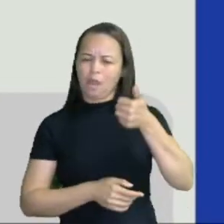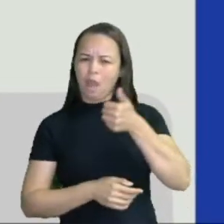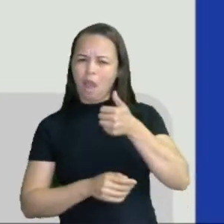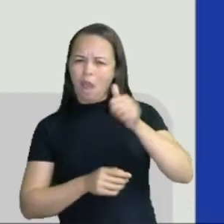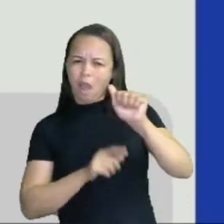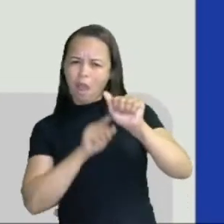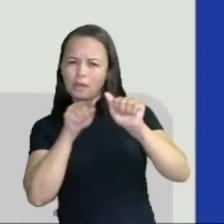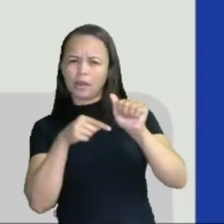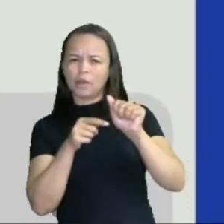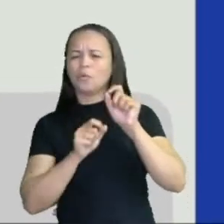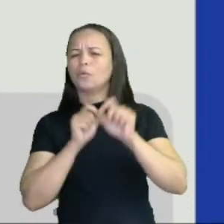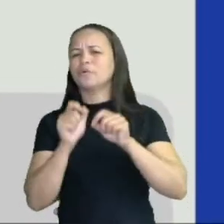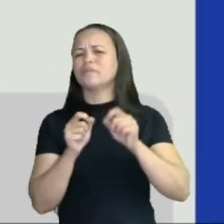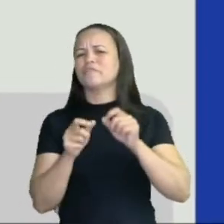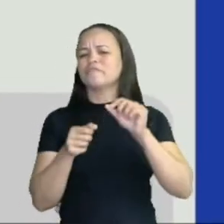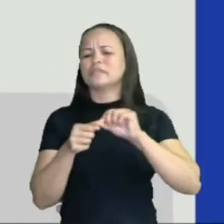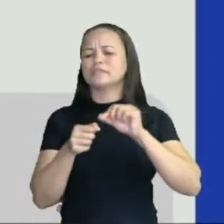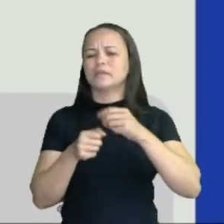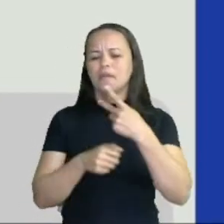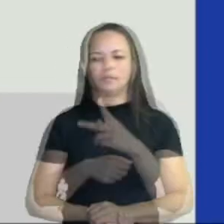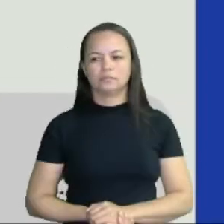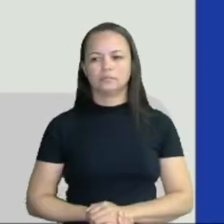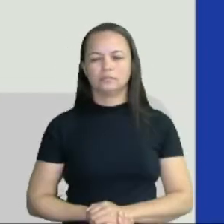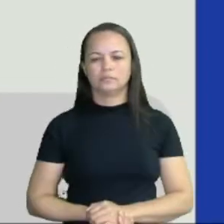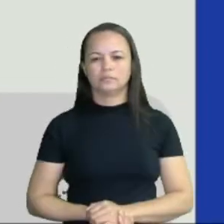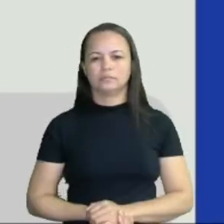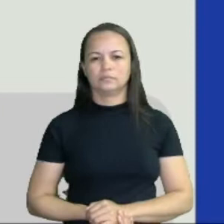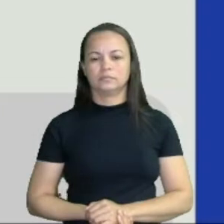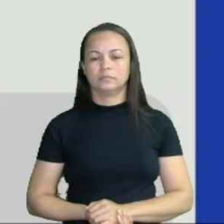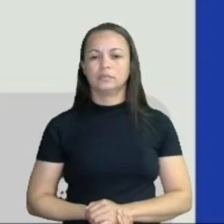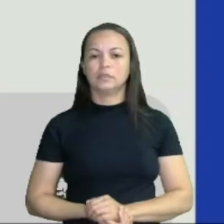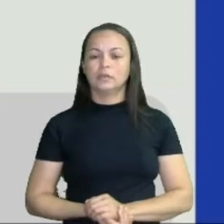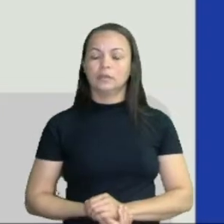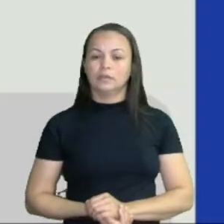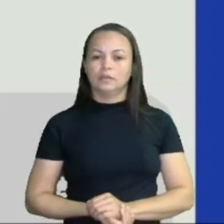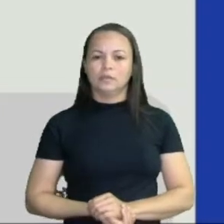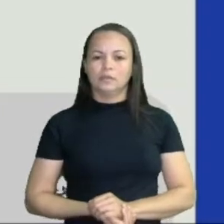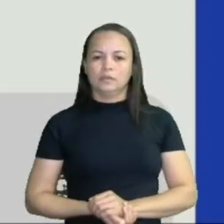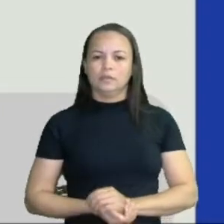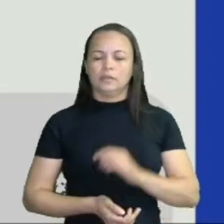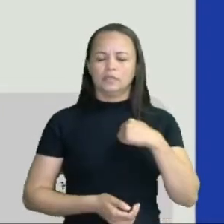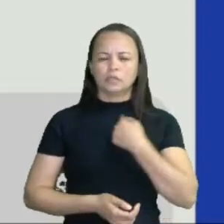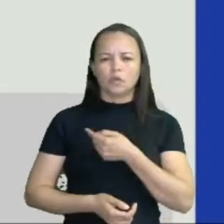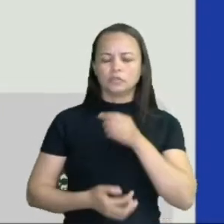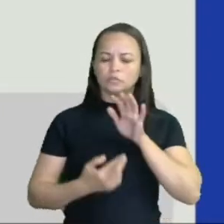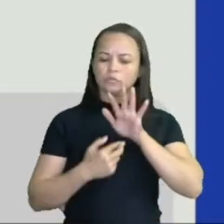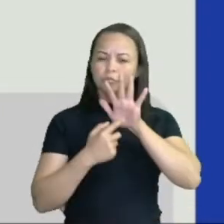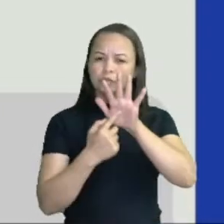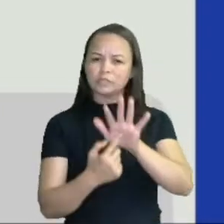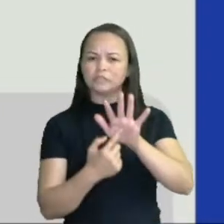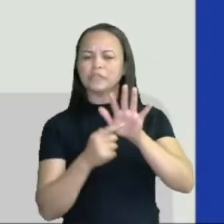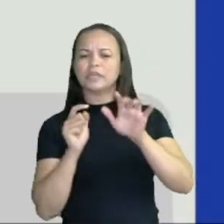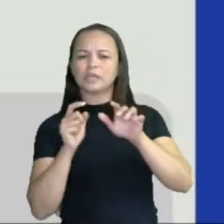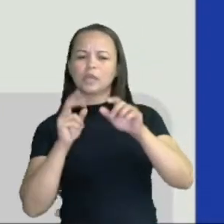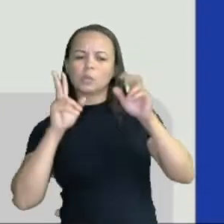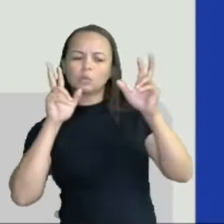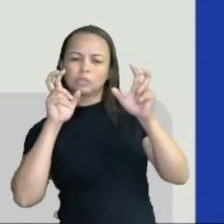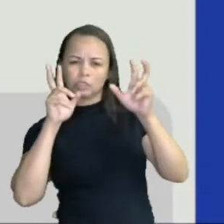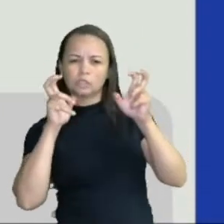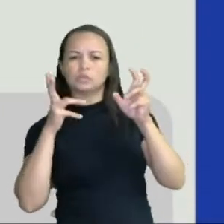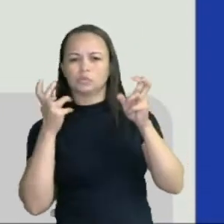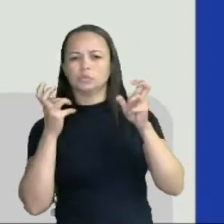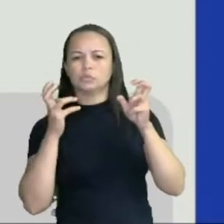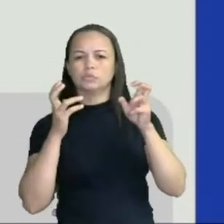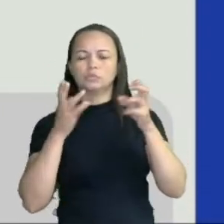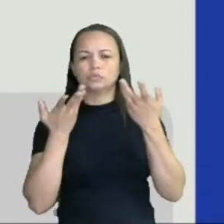feito na receita? O que é que a gente vai fazer aí nessa receita? Suco. E a gente, ó, identifica lá no título da nossa receita, do